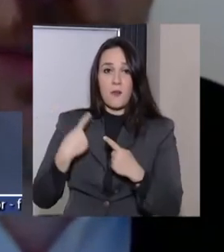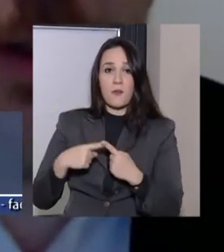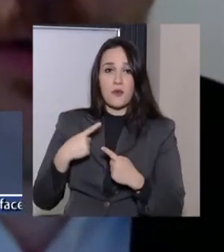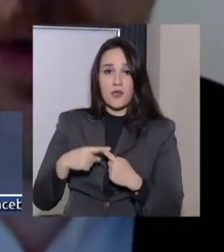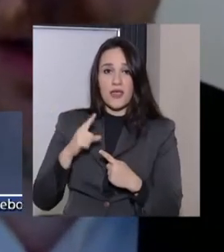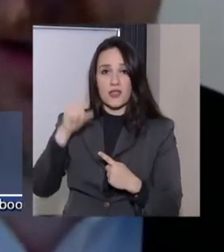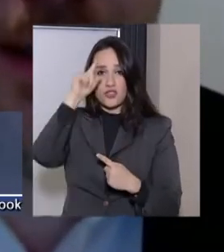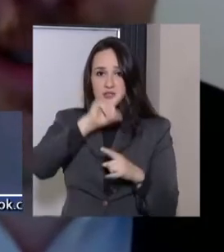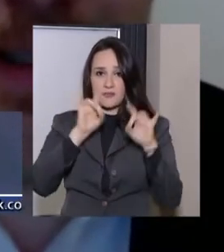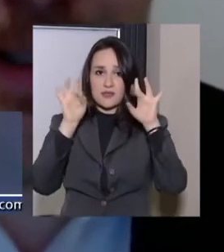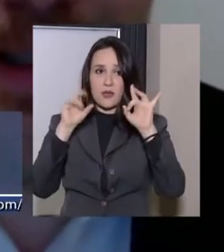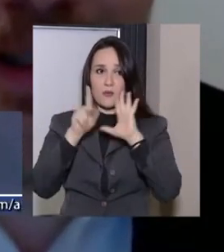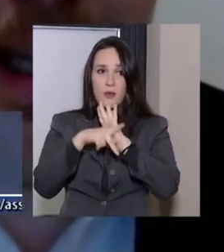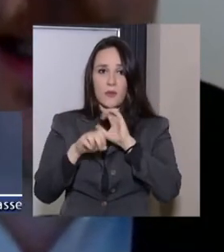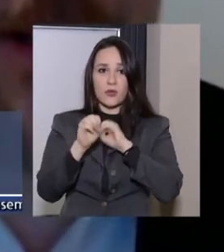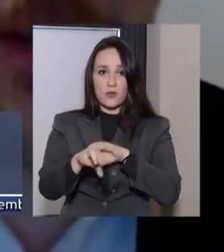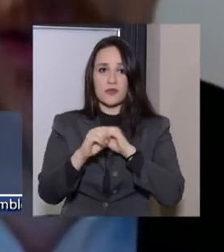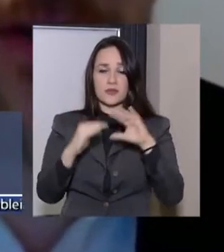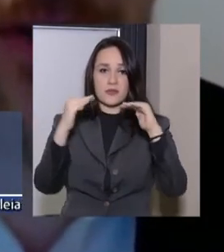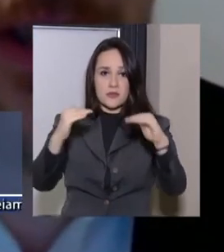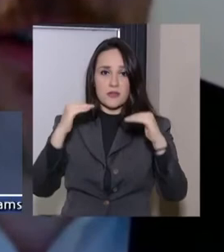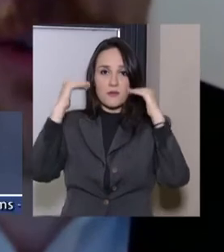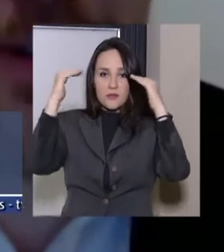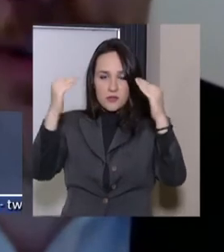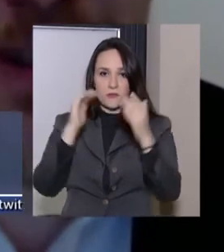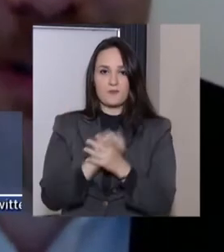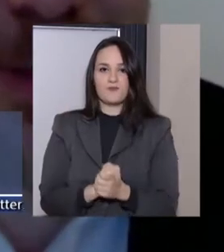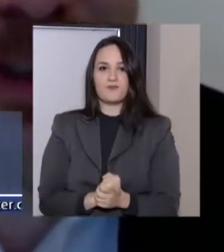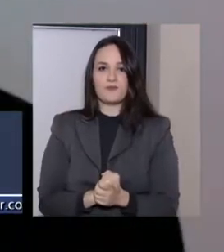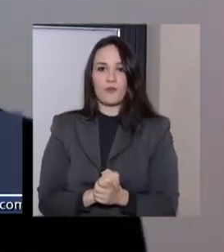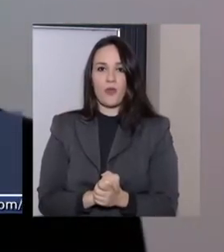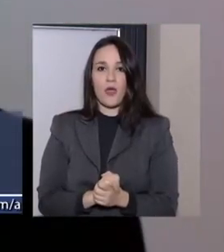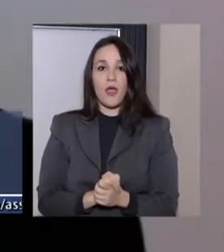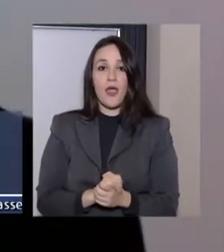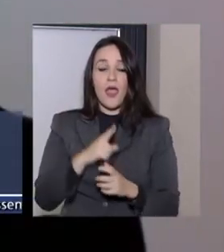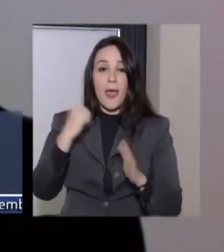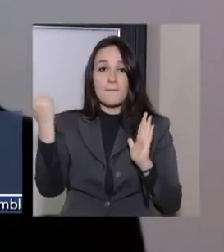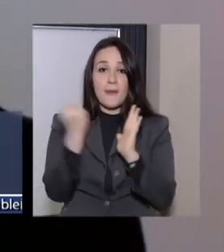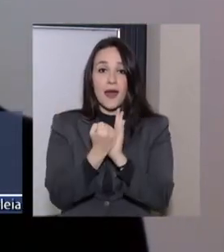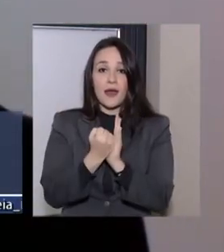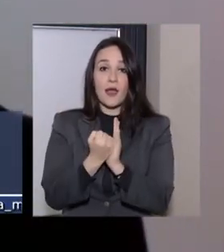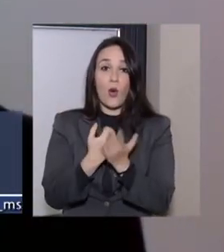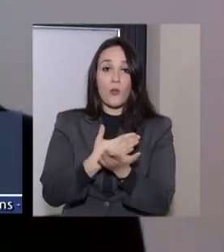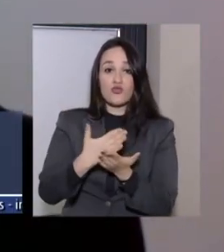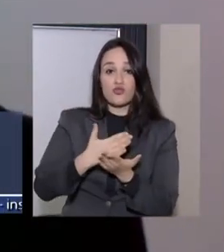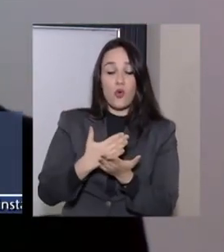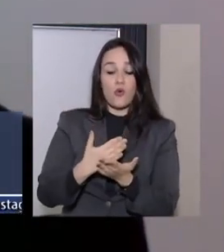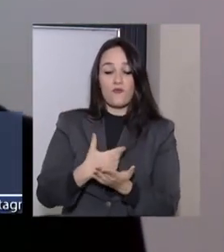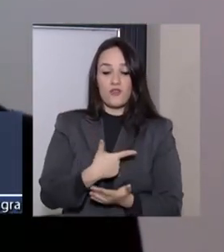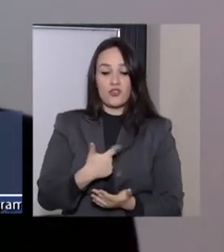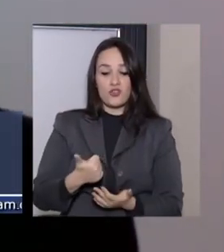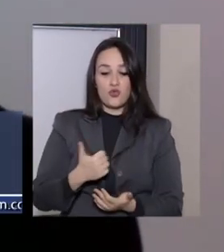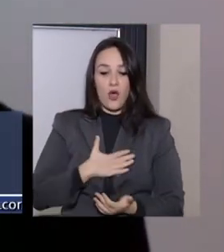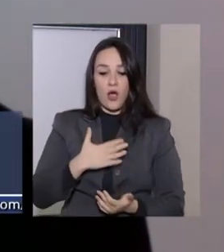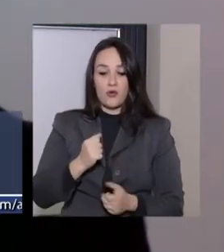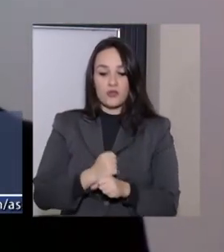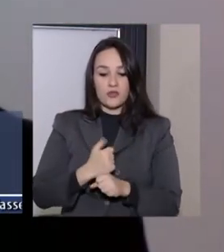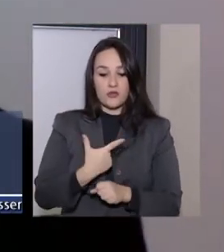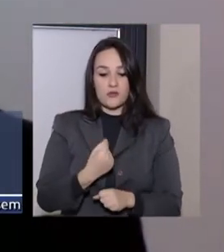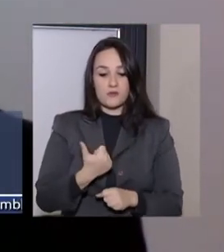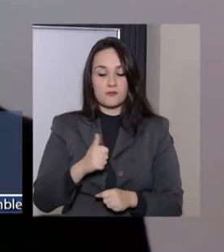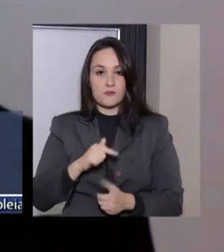do Ensino Superior lá em 21 de agosto de 2017. Então, estamos completando 3 anos já